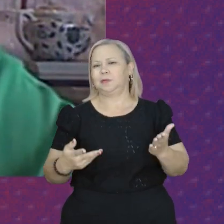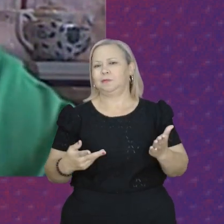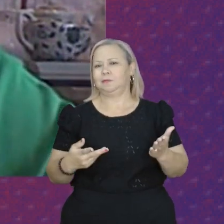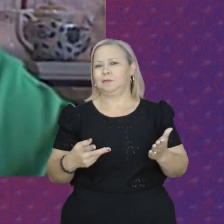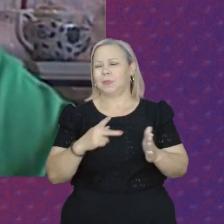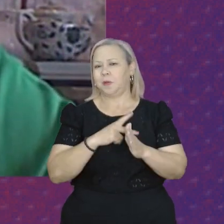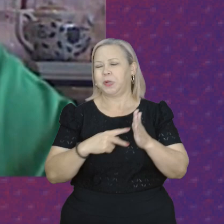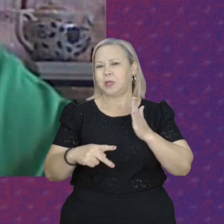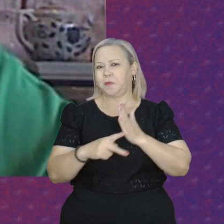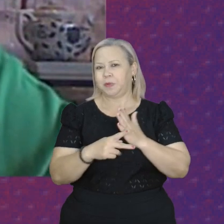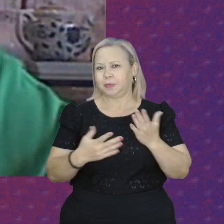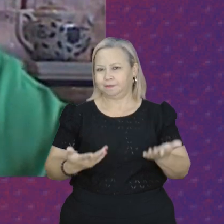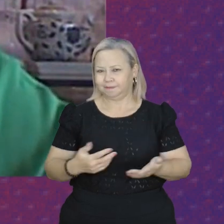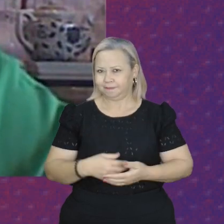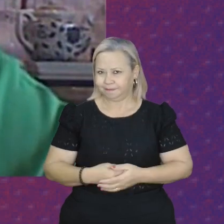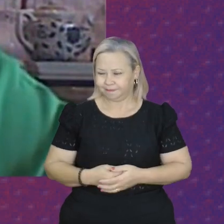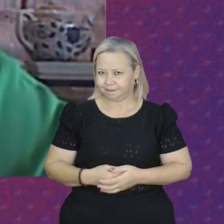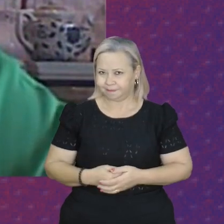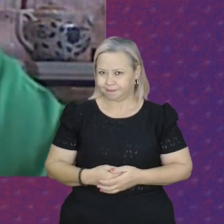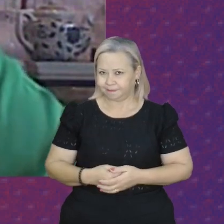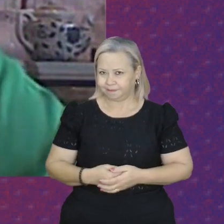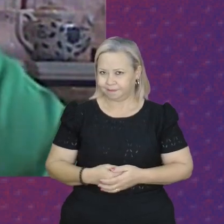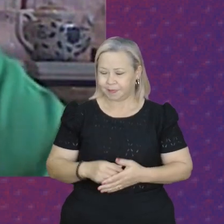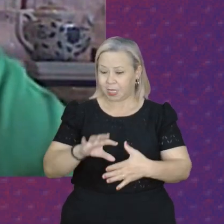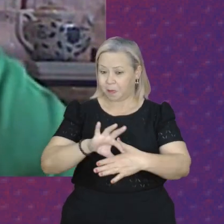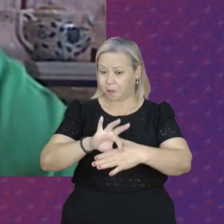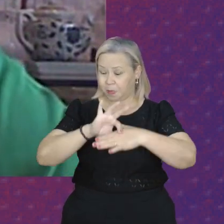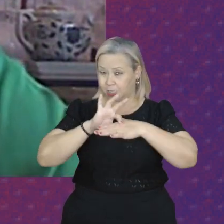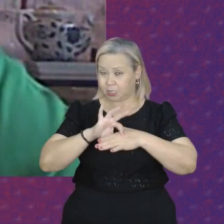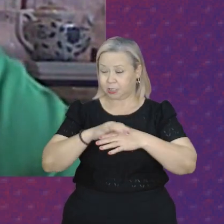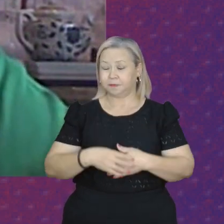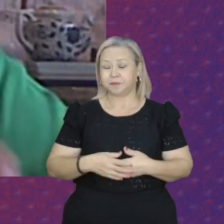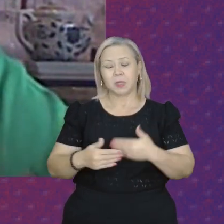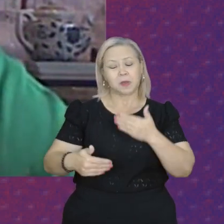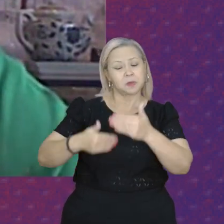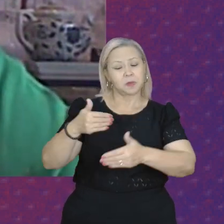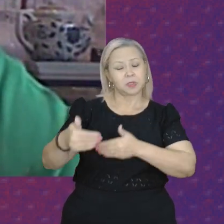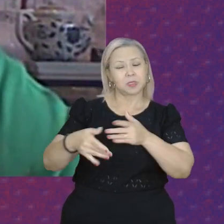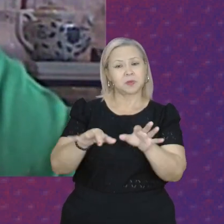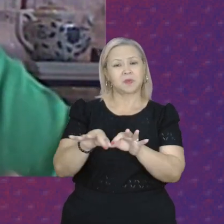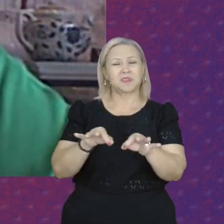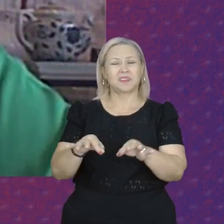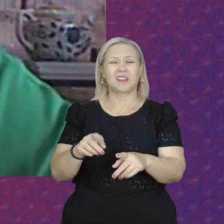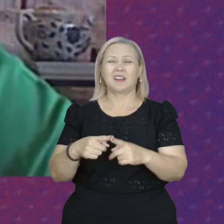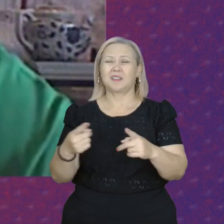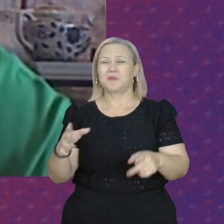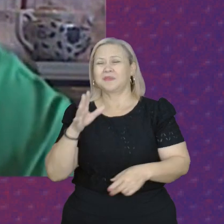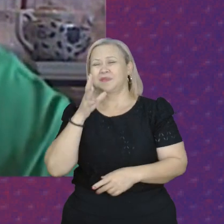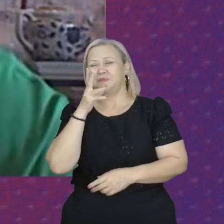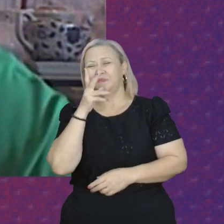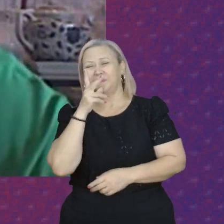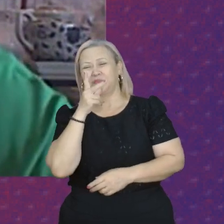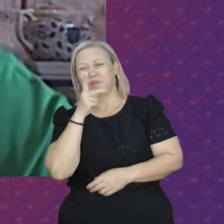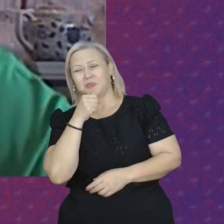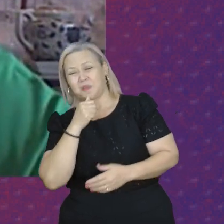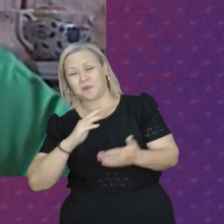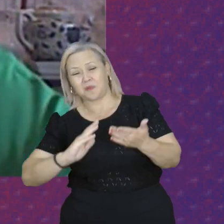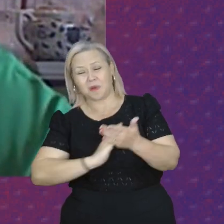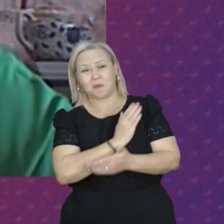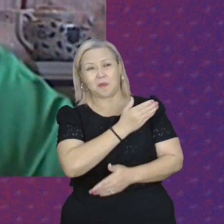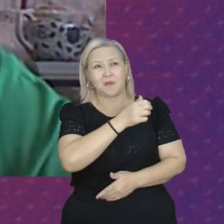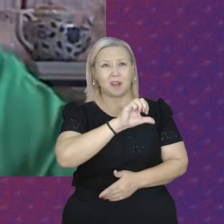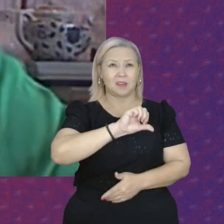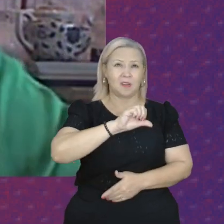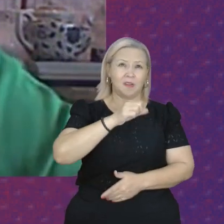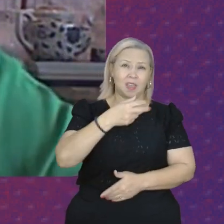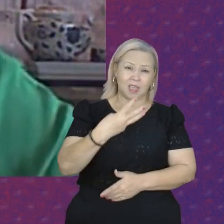foi assim que esse processo foi sendo organizado, mas ele demorou muito, porque a lei foi aprovada em